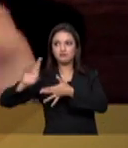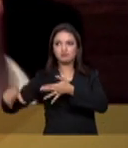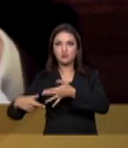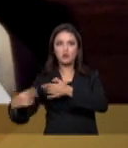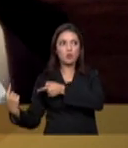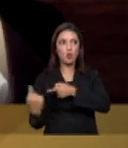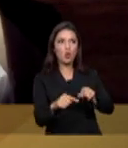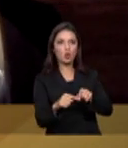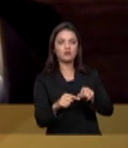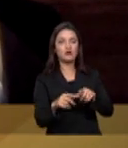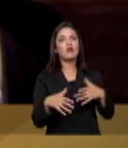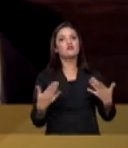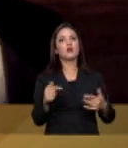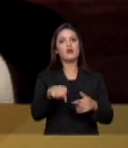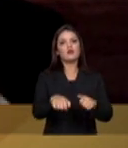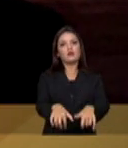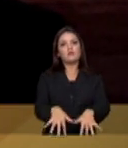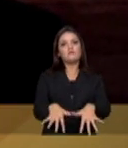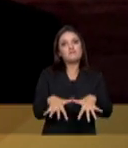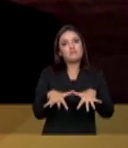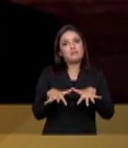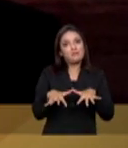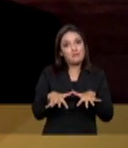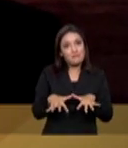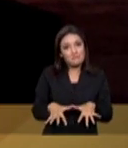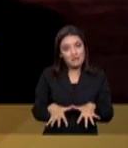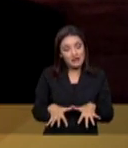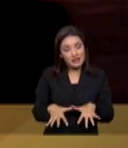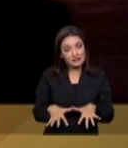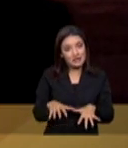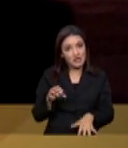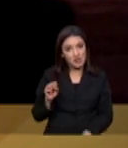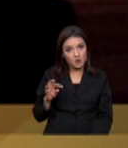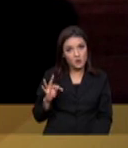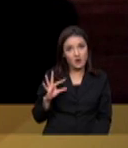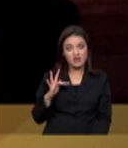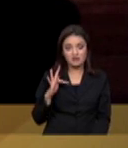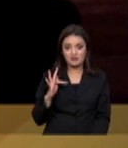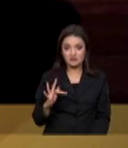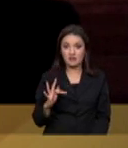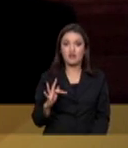recurso que discute o Marco temporal para demonstração de terras indígenas